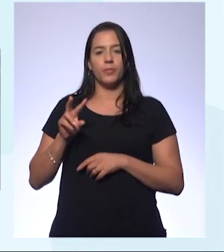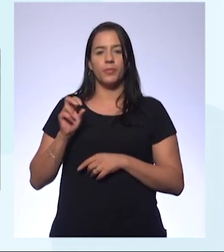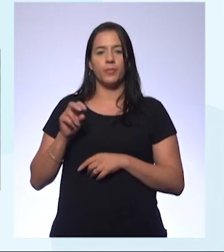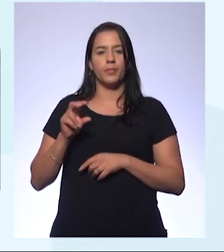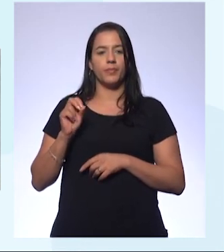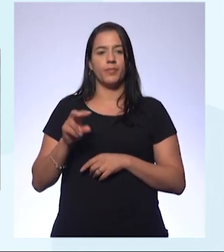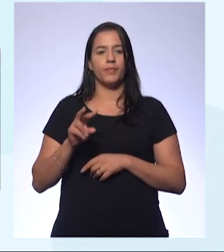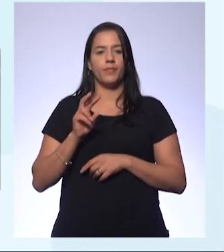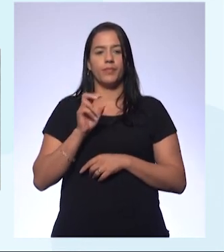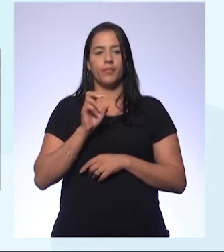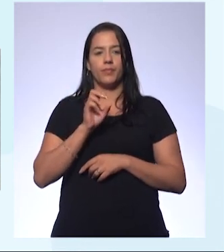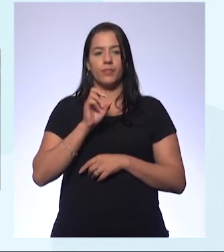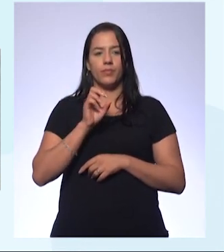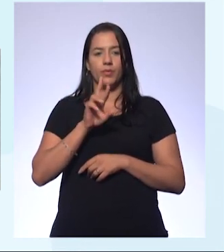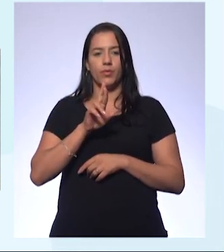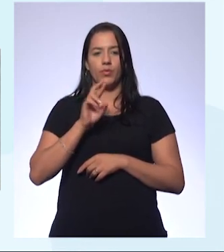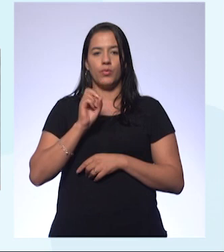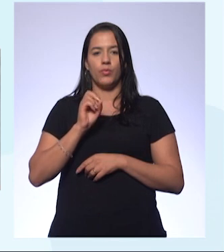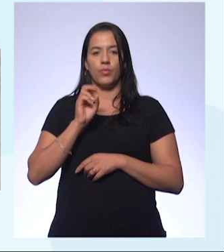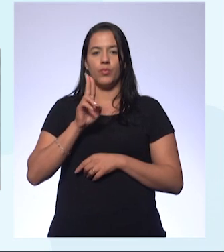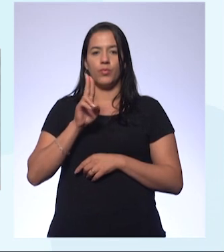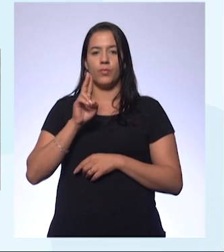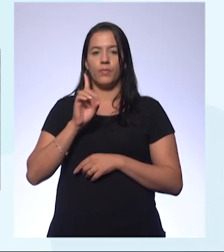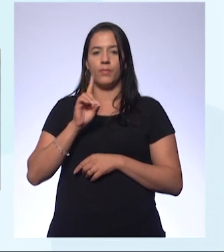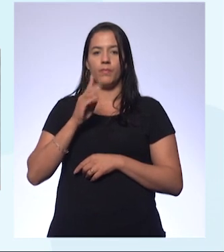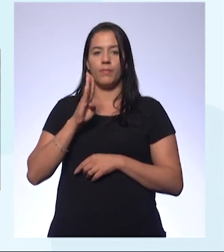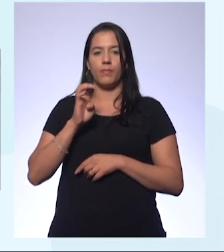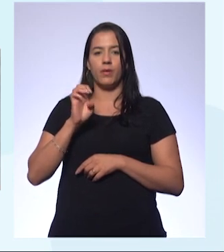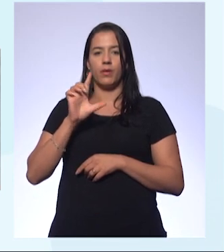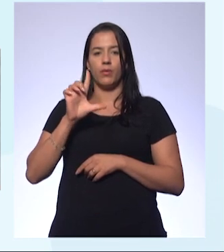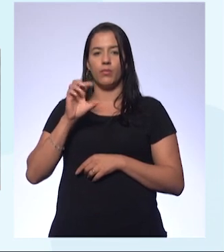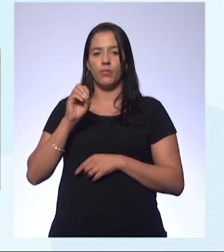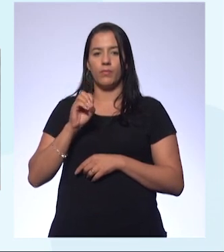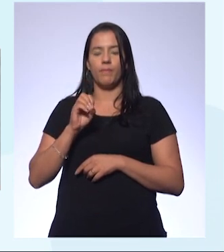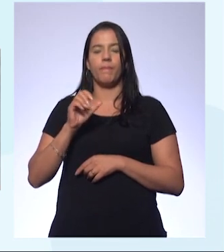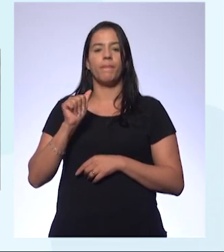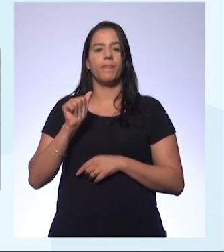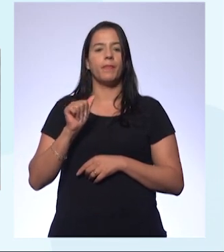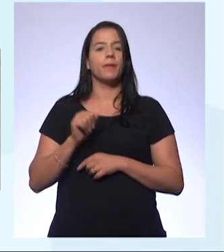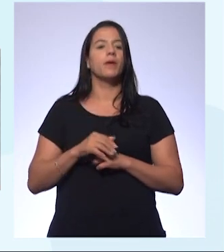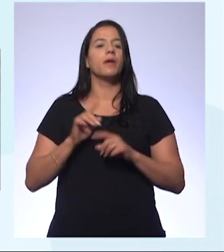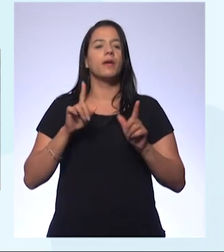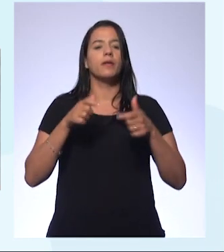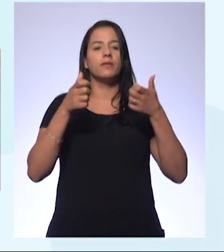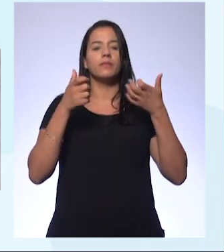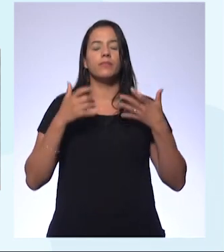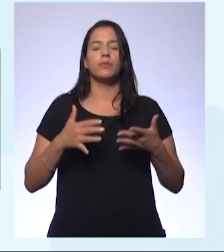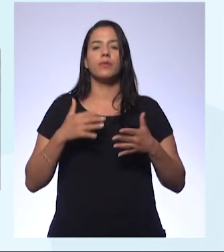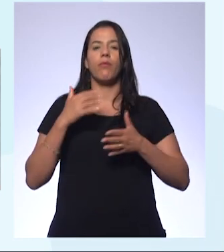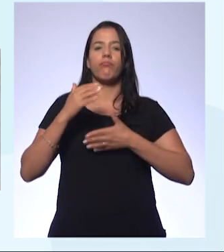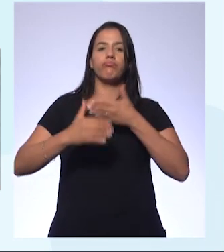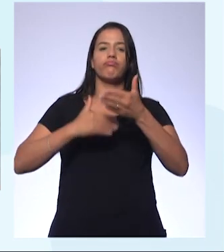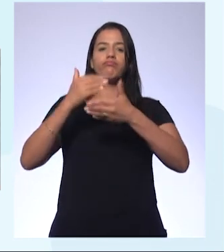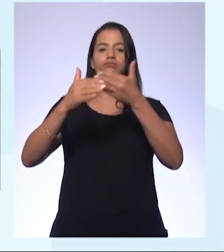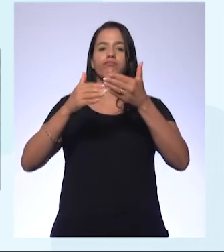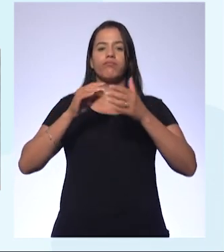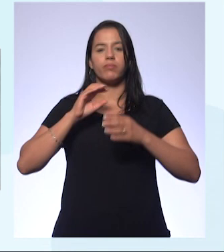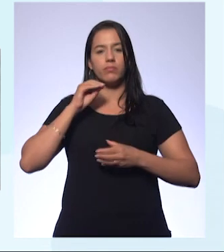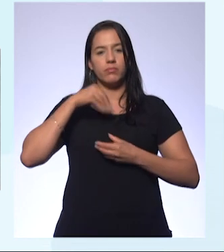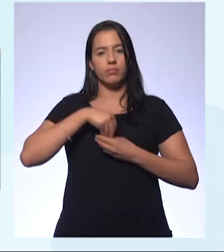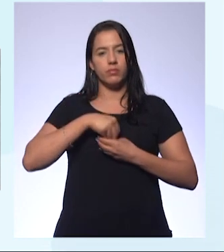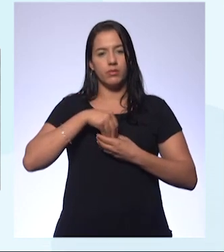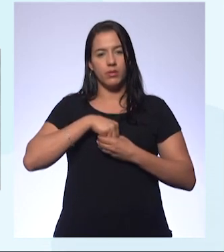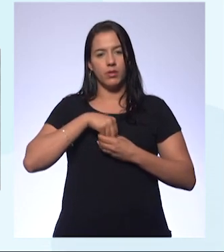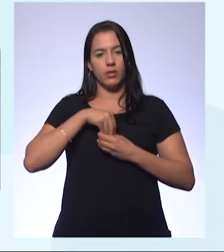alterações auditivas, tá? Então, são causas congênitas, né? Que vão alterar ali